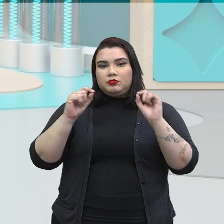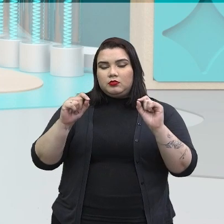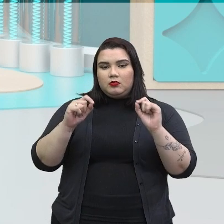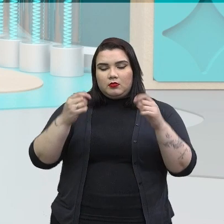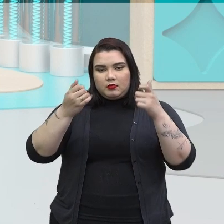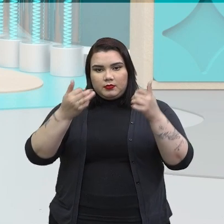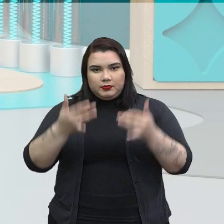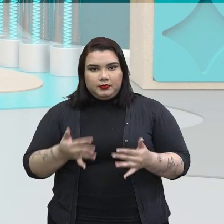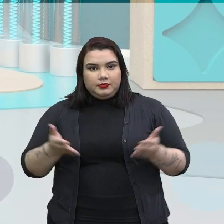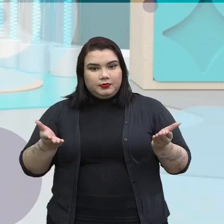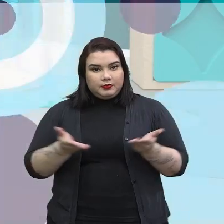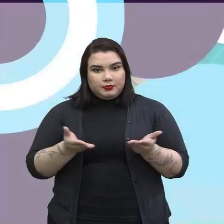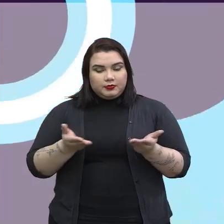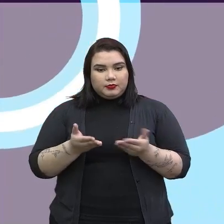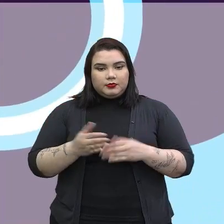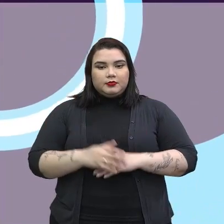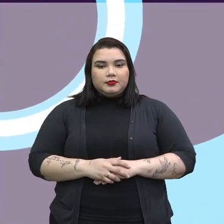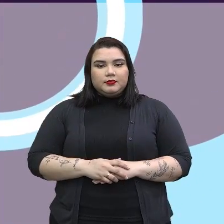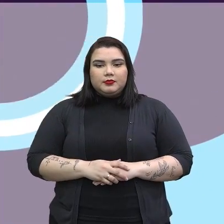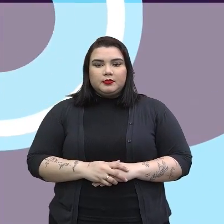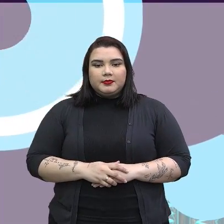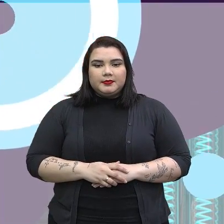sobre isso agora. Let's go!